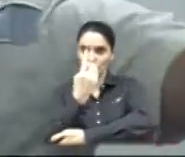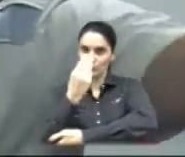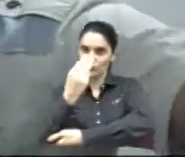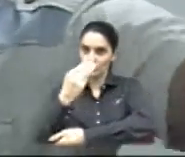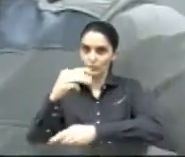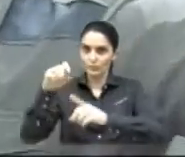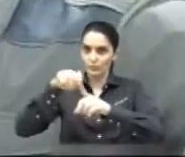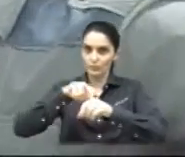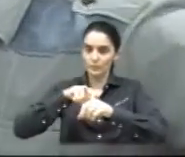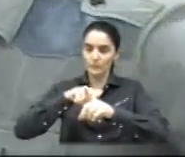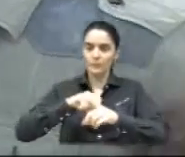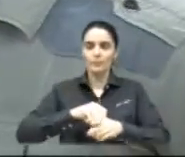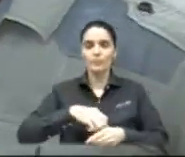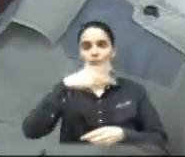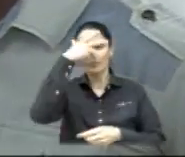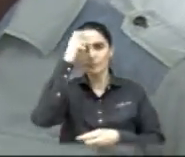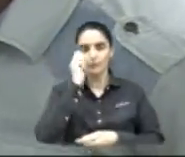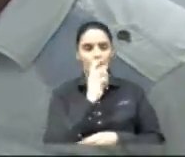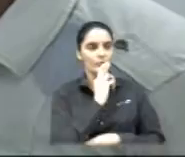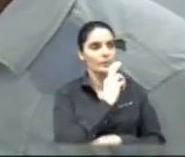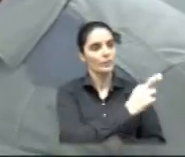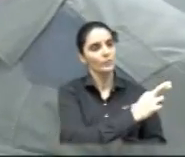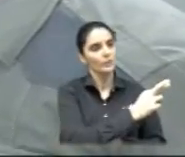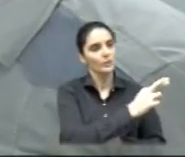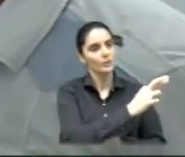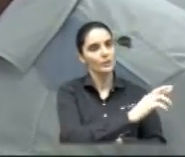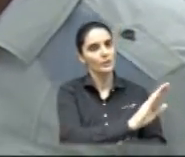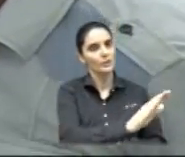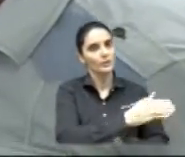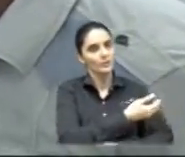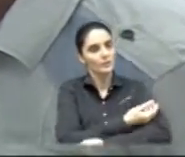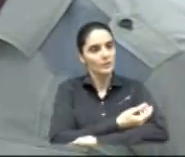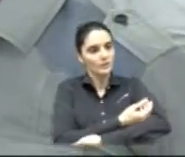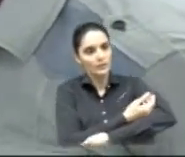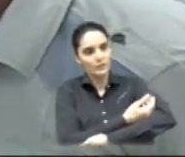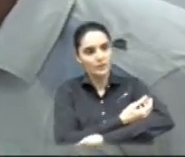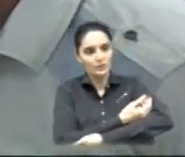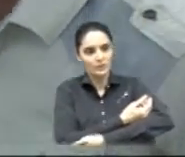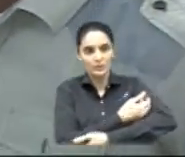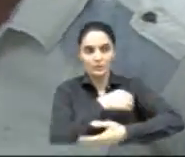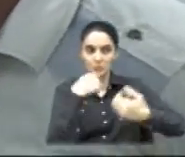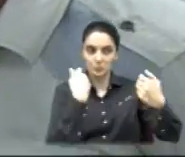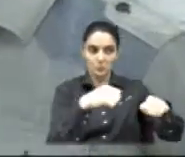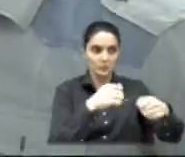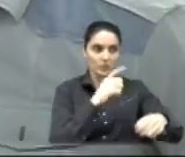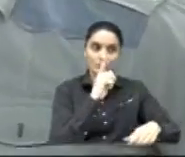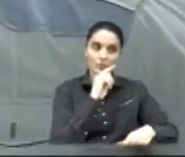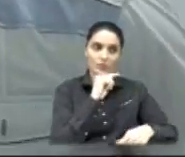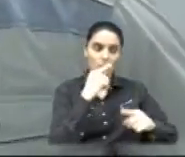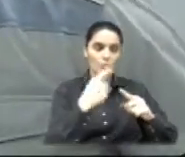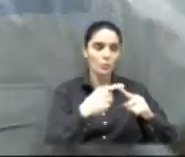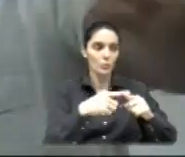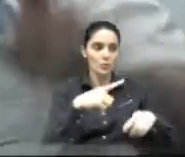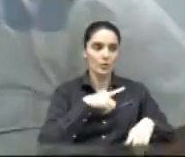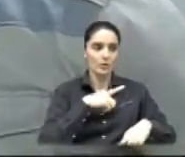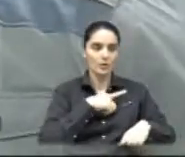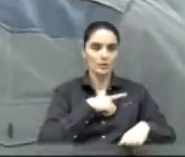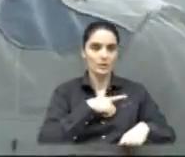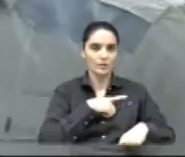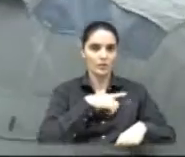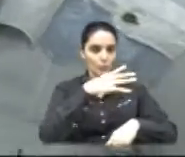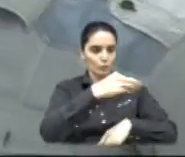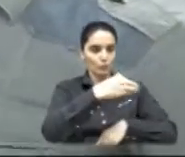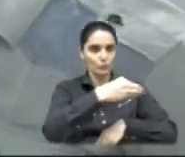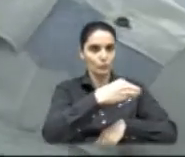prefeito Caçado me respondeu, criança recém-nascida não precisa de água porque tem leite materno. E eu respondi para